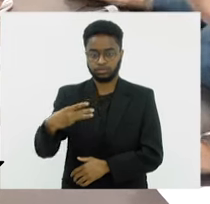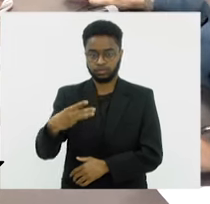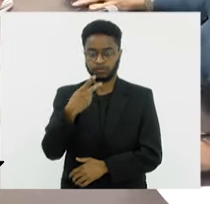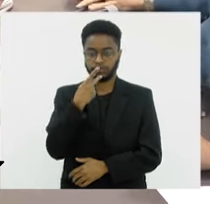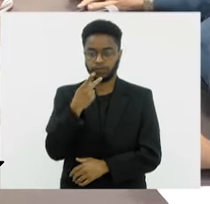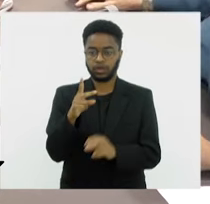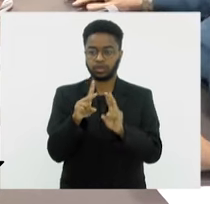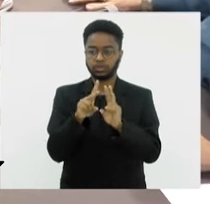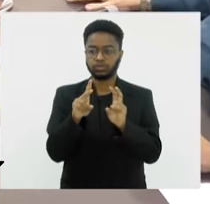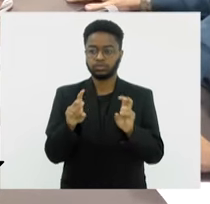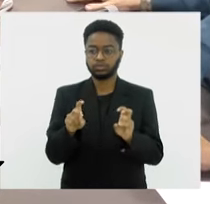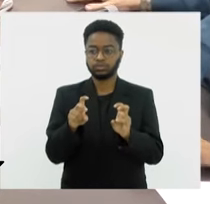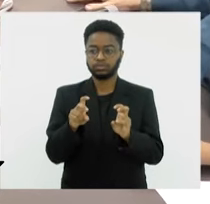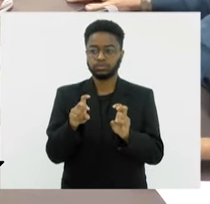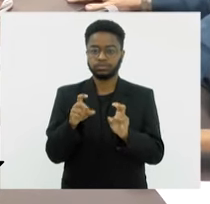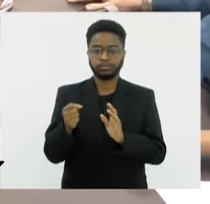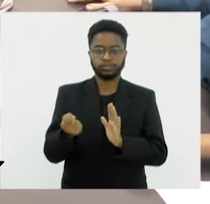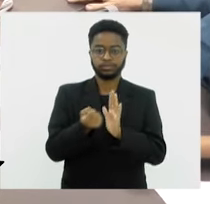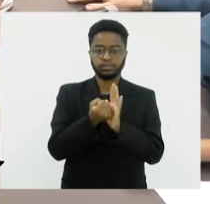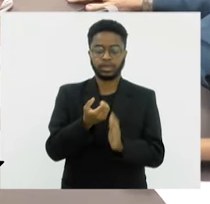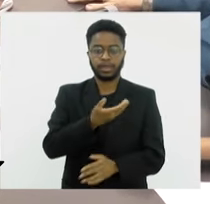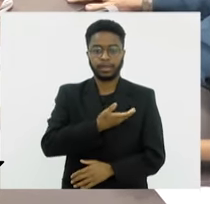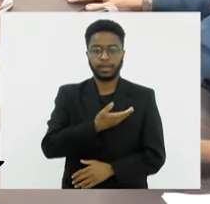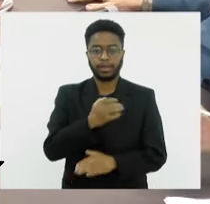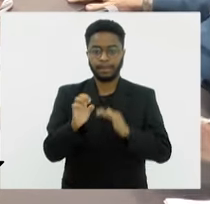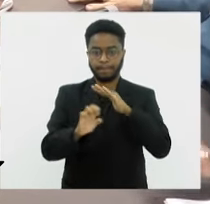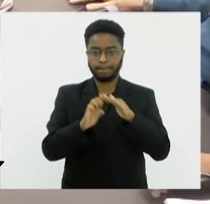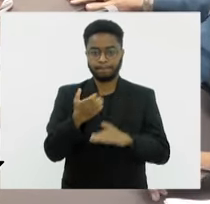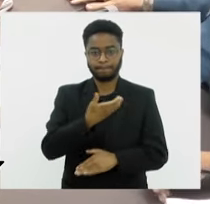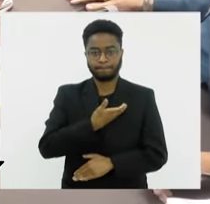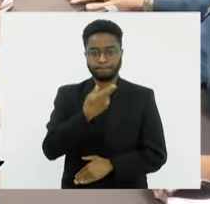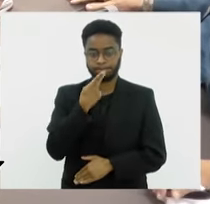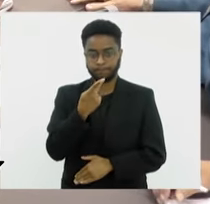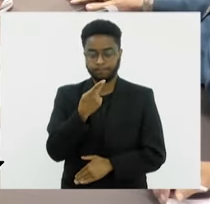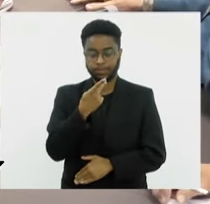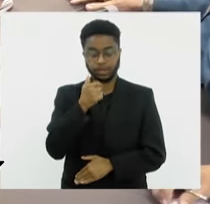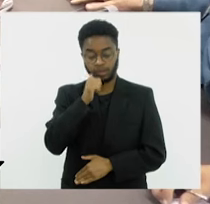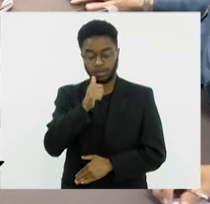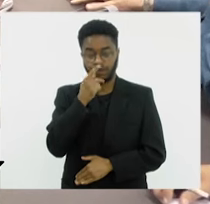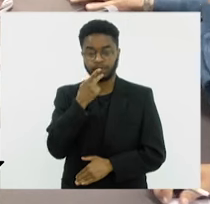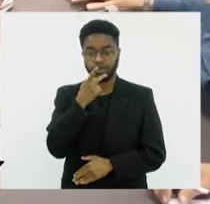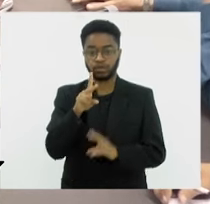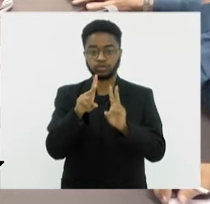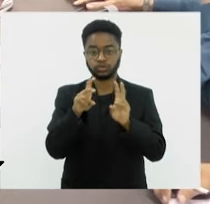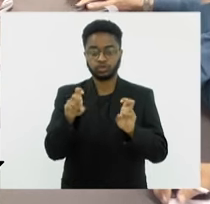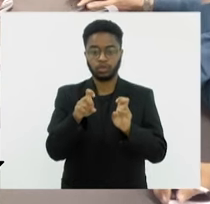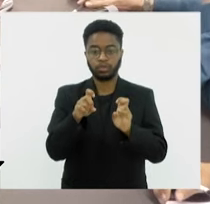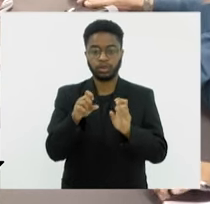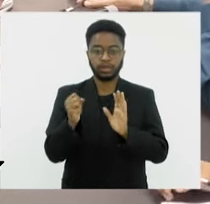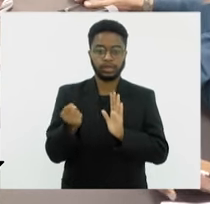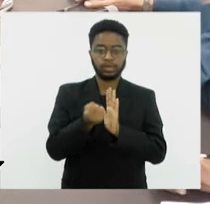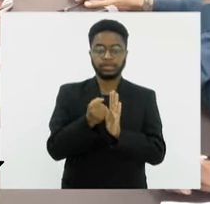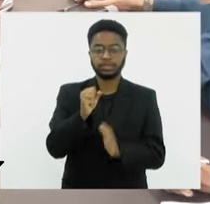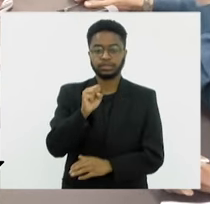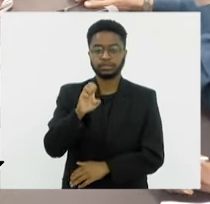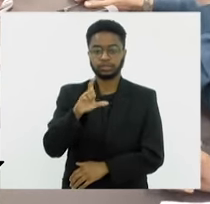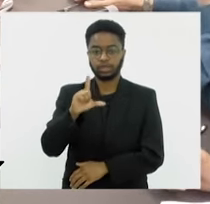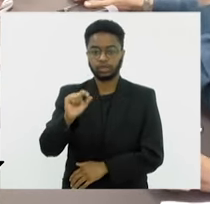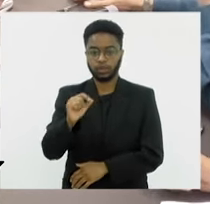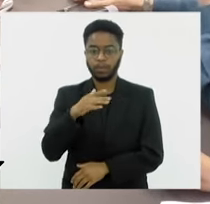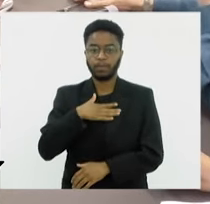trata do selo Empresa Amiga da Mulher, ela trata sobre um selo. O meu projeto é